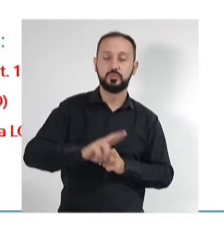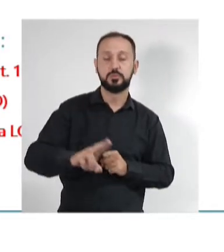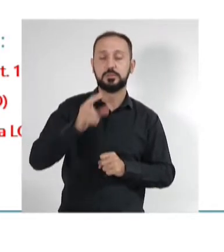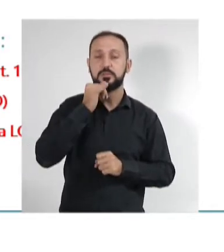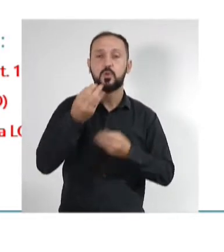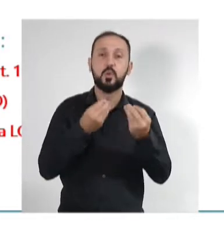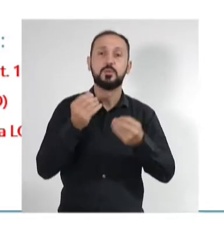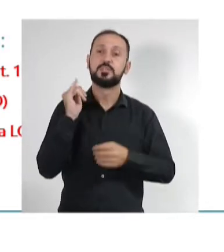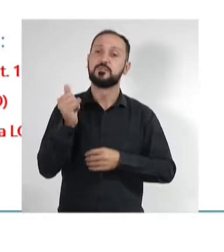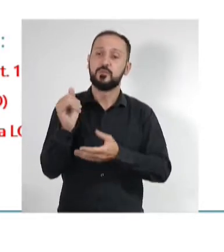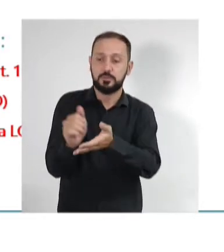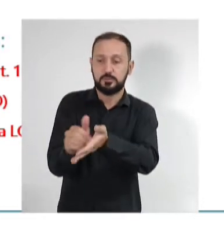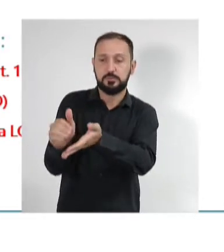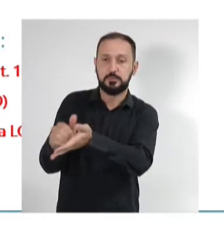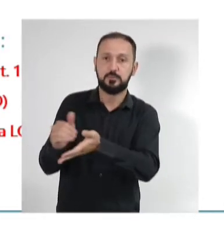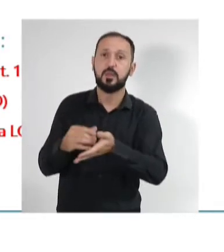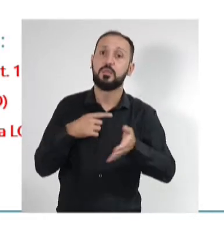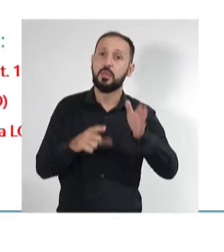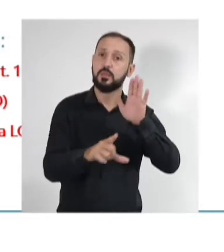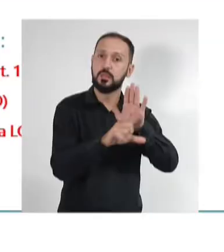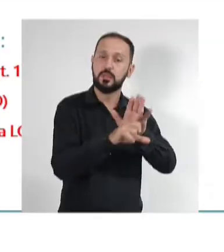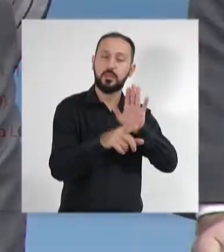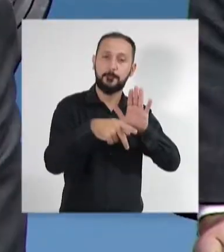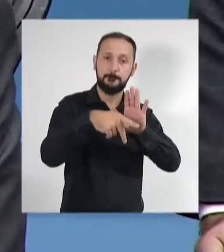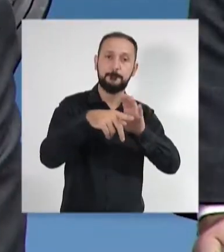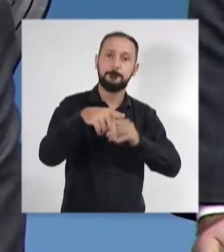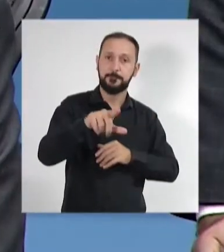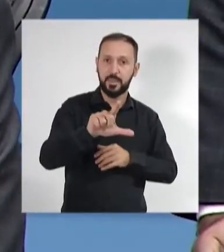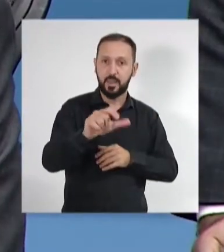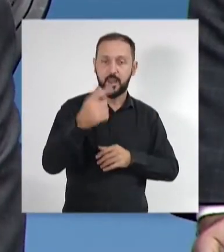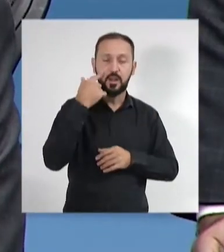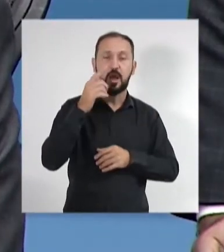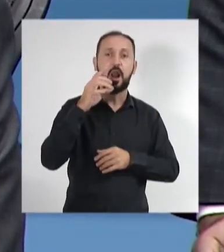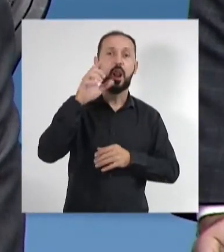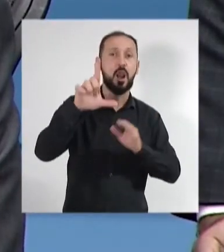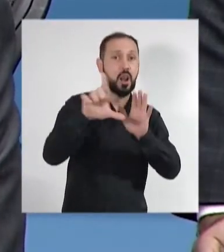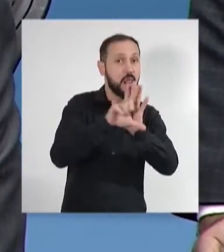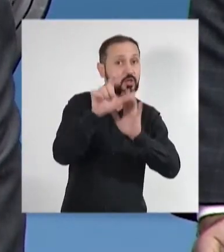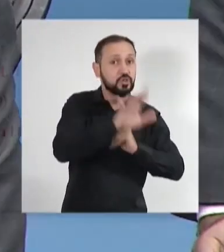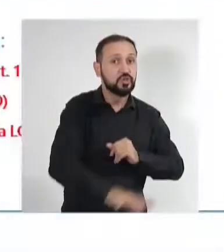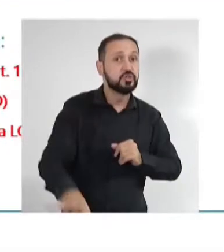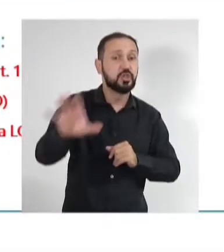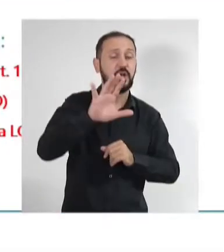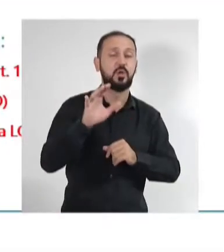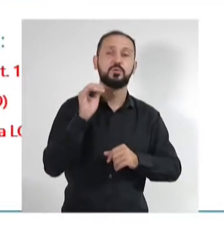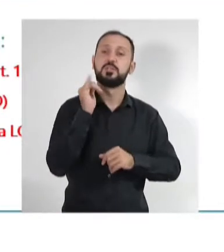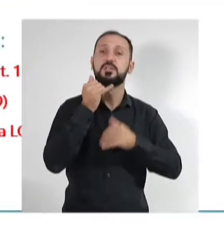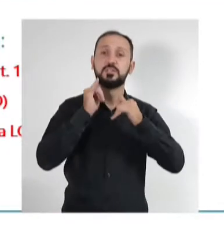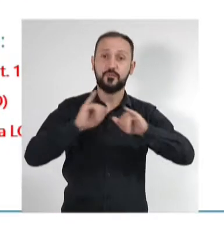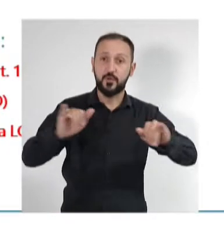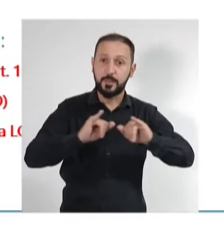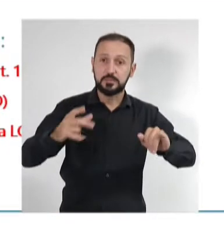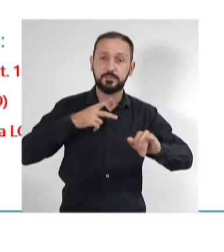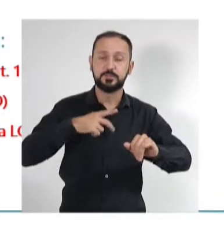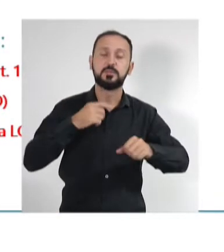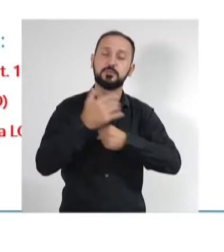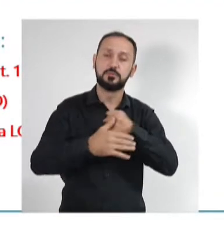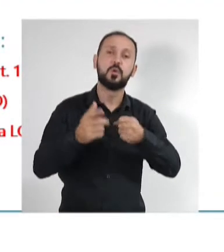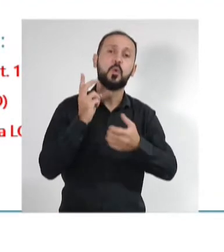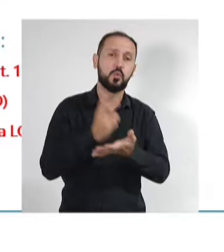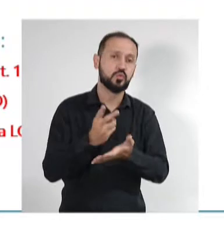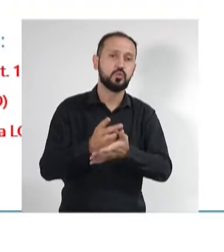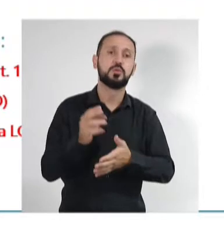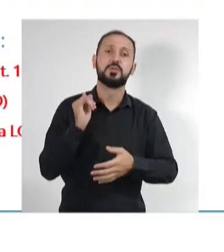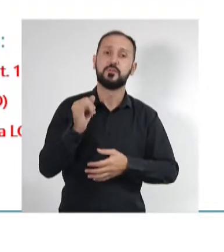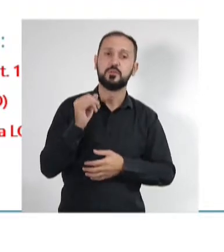da eliminação dos dados, que tem no PL 29. Na Lei Geral de Proteção de Dados, a gente tem autorização para continuar tratando